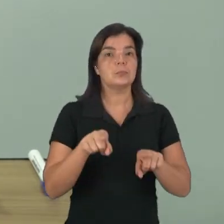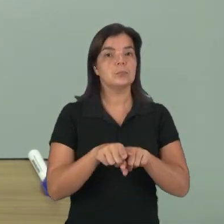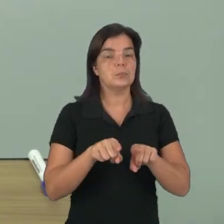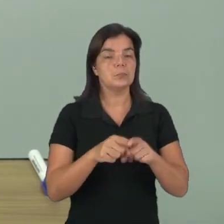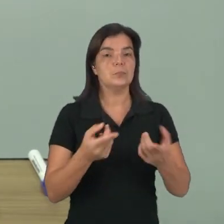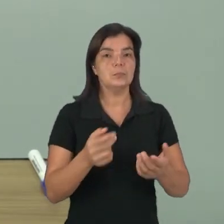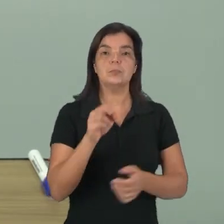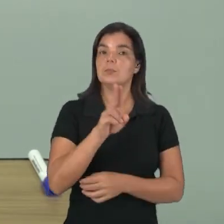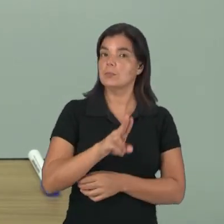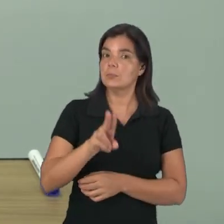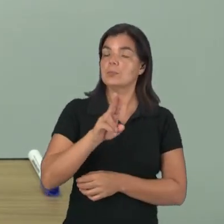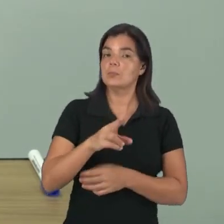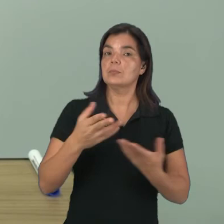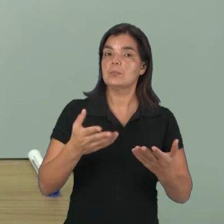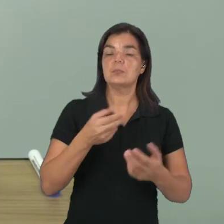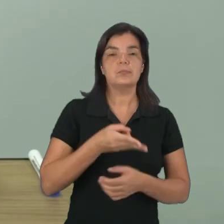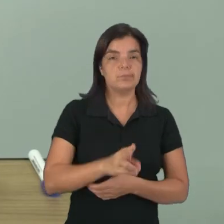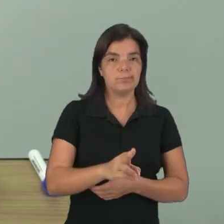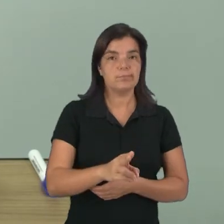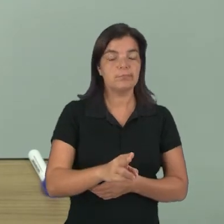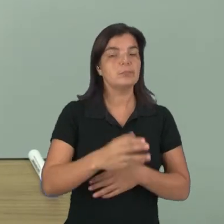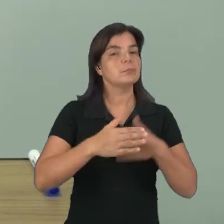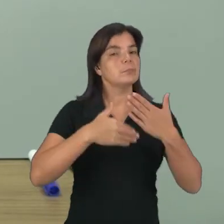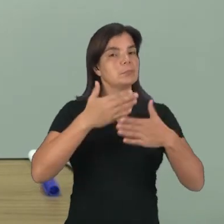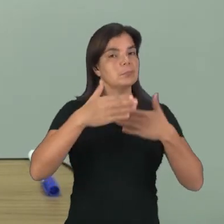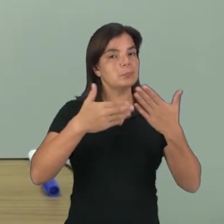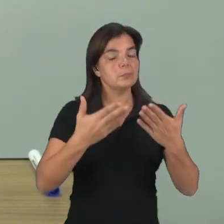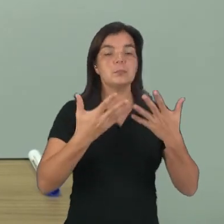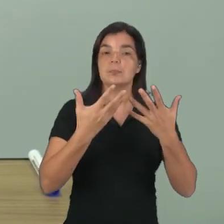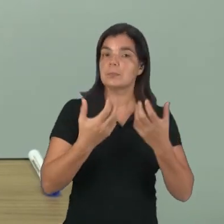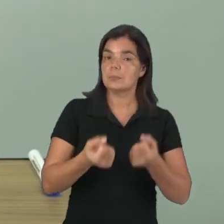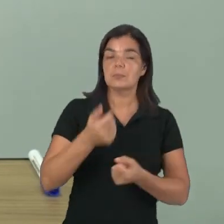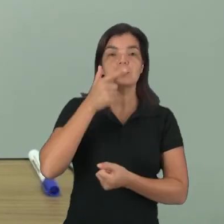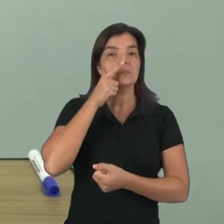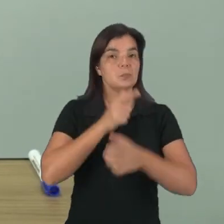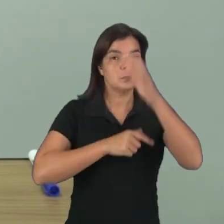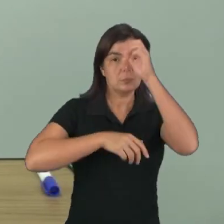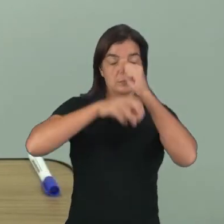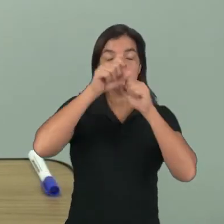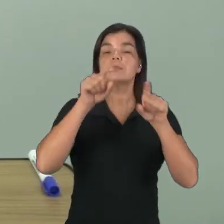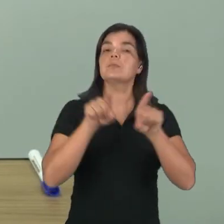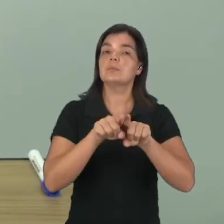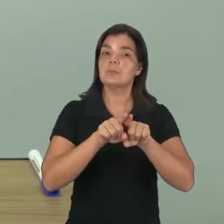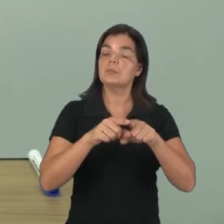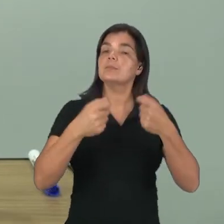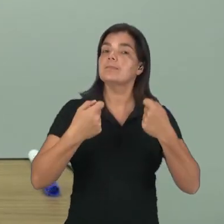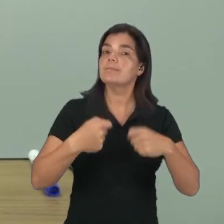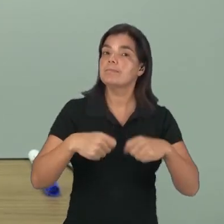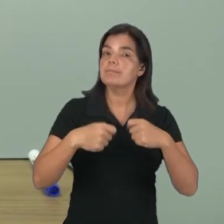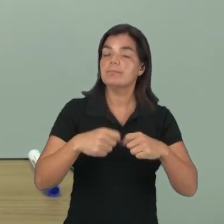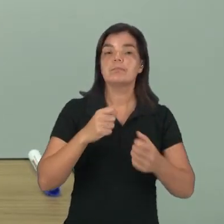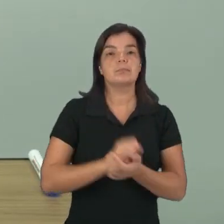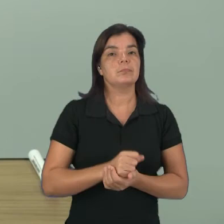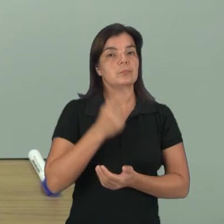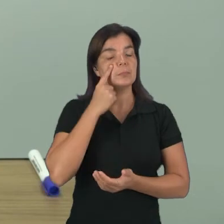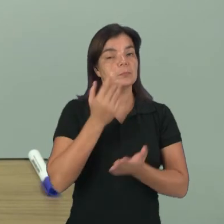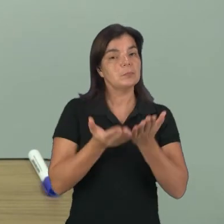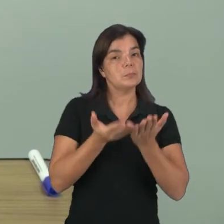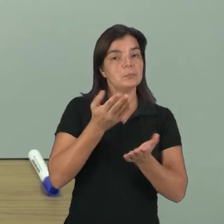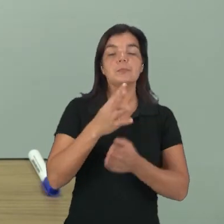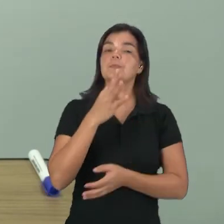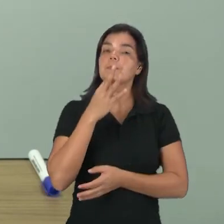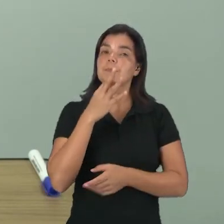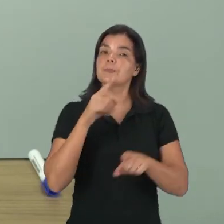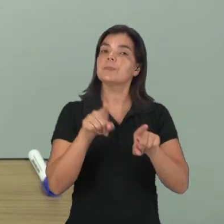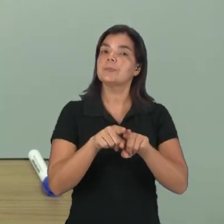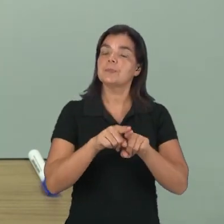erros sejam usados, né, para continuarmos evoluindo e acertando e aprendendo ainda mais, nós precisamos remanejar os nossos